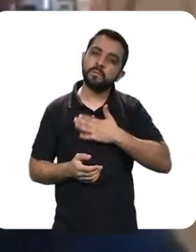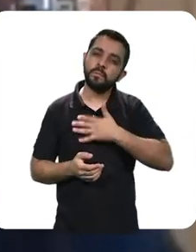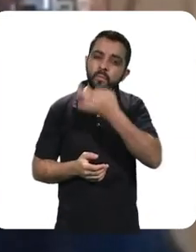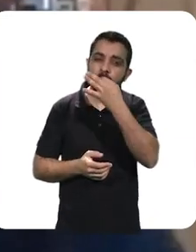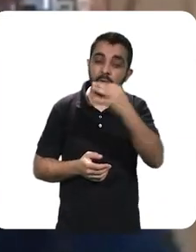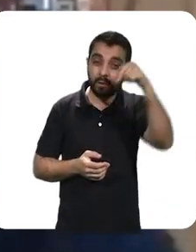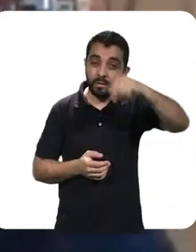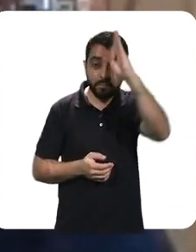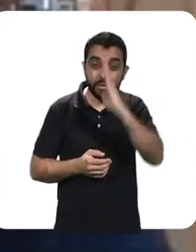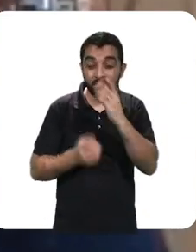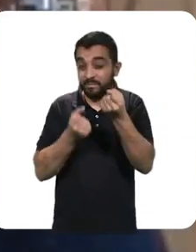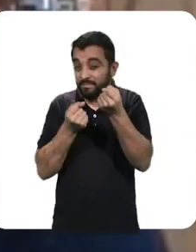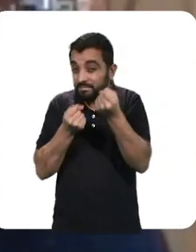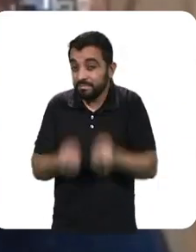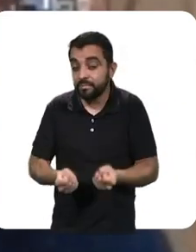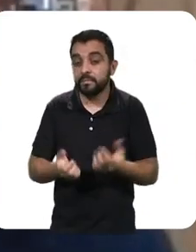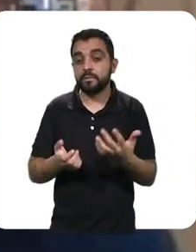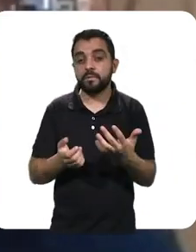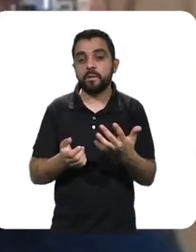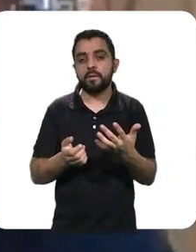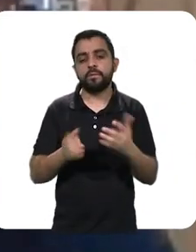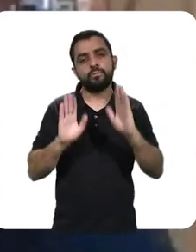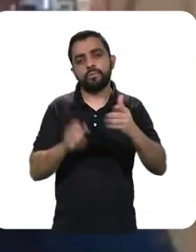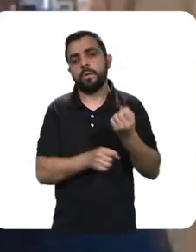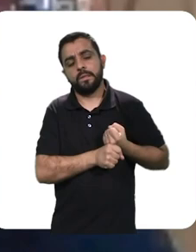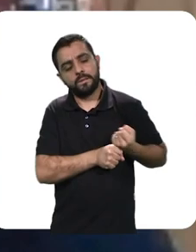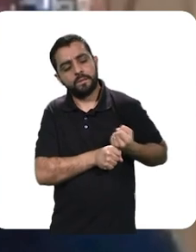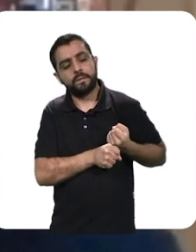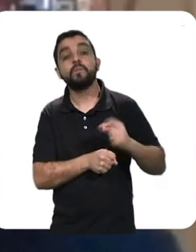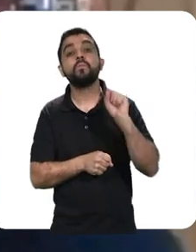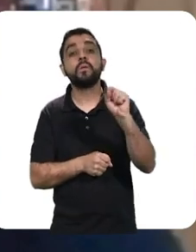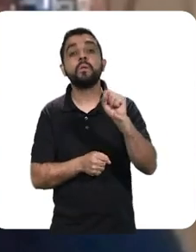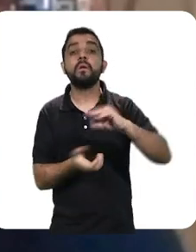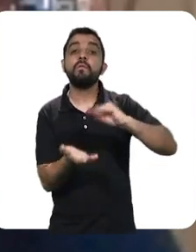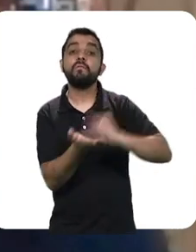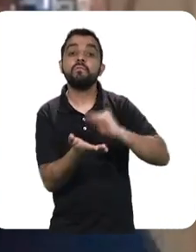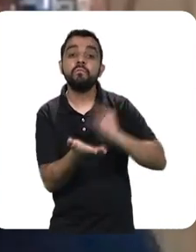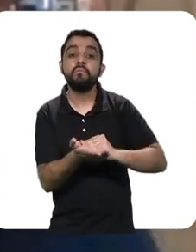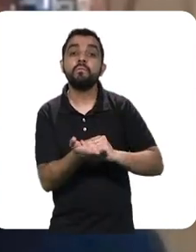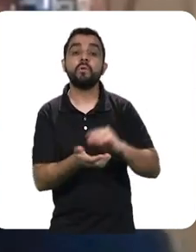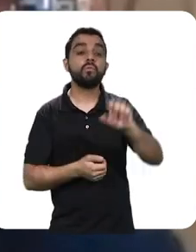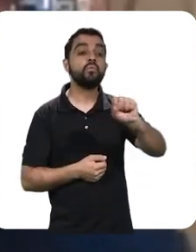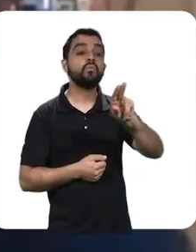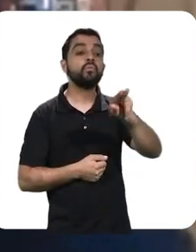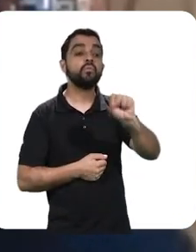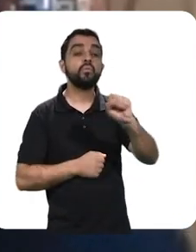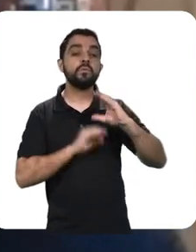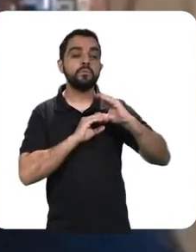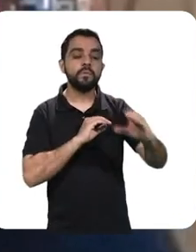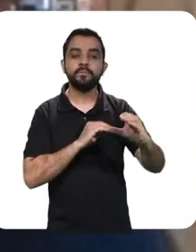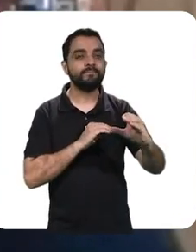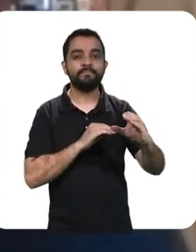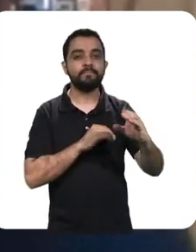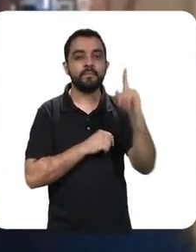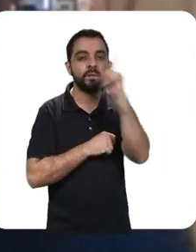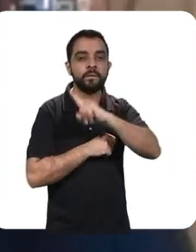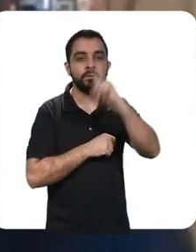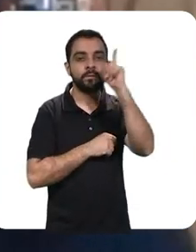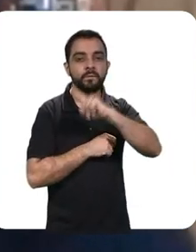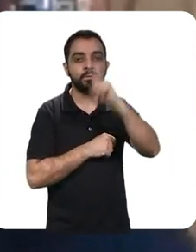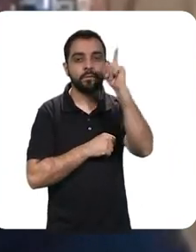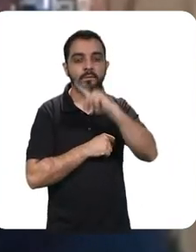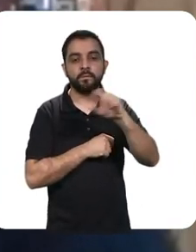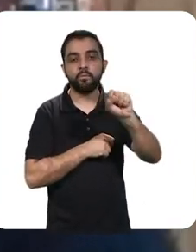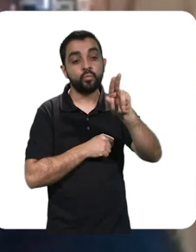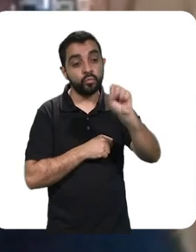mais pesa no Brasil é o que acontece há décadas, que é o sucateamento progressivo do SUS, né? Então, o SUS já não